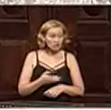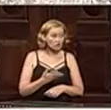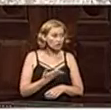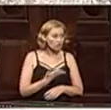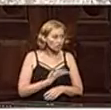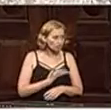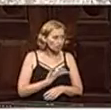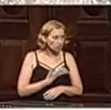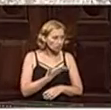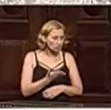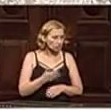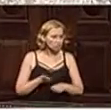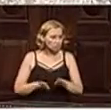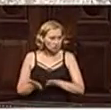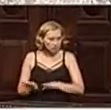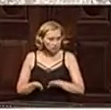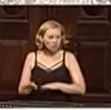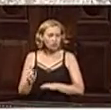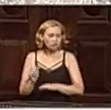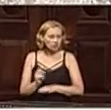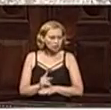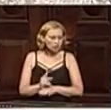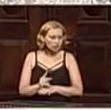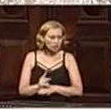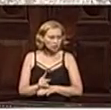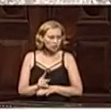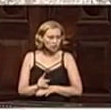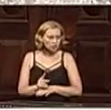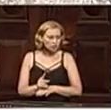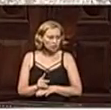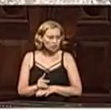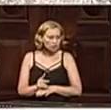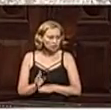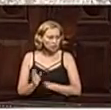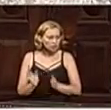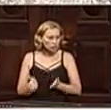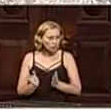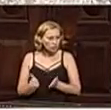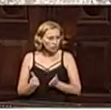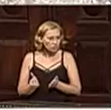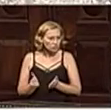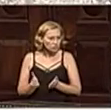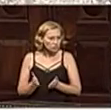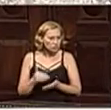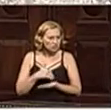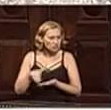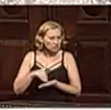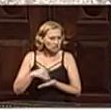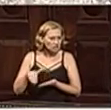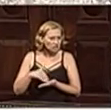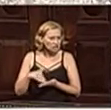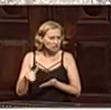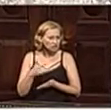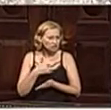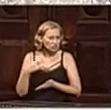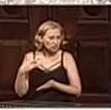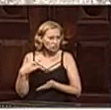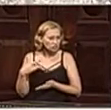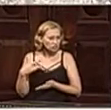pela manifestação. Mas como Vossa Excelência é da área de saúde, está no jornal de hoje que o secretário de saúde,